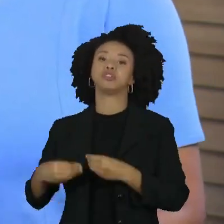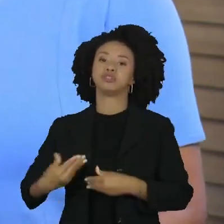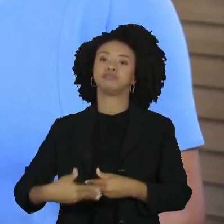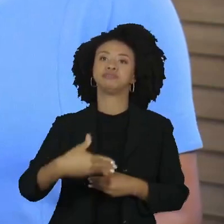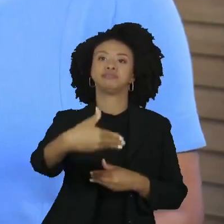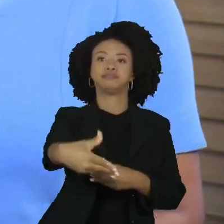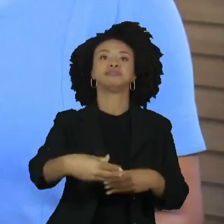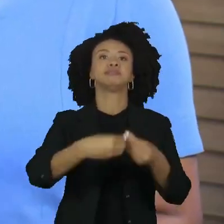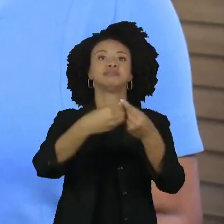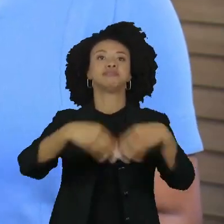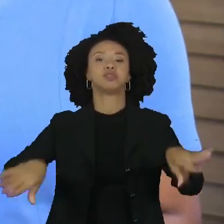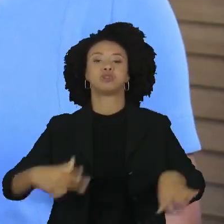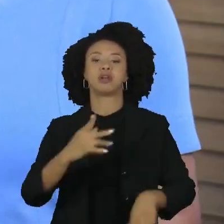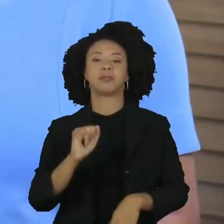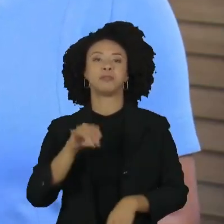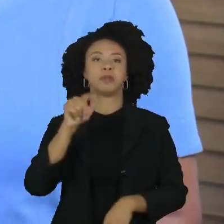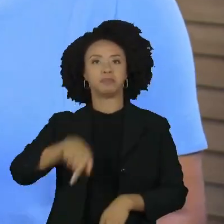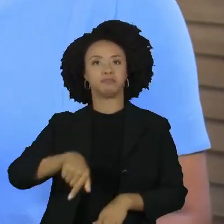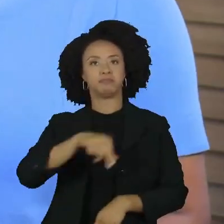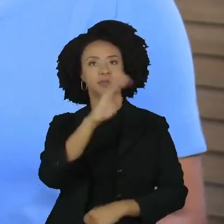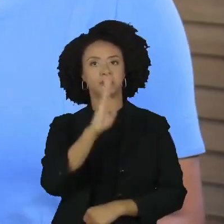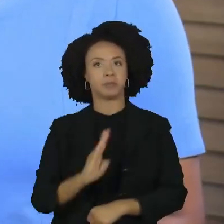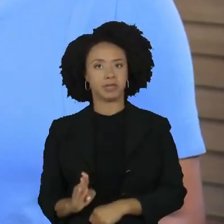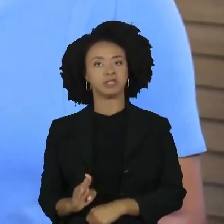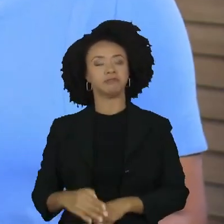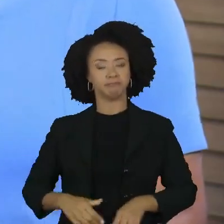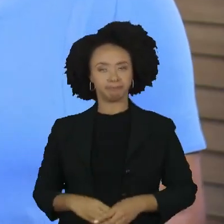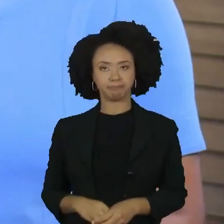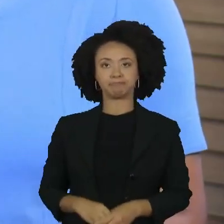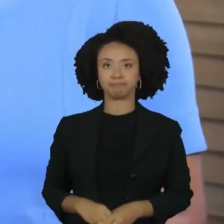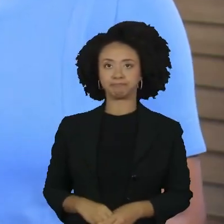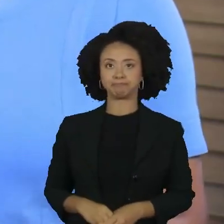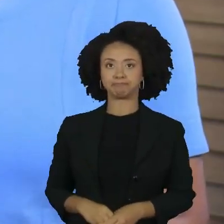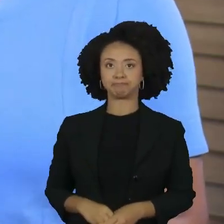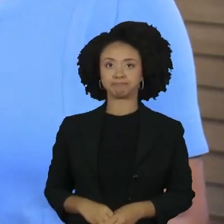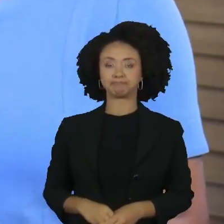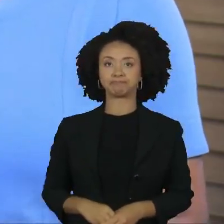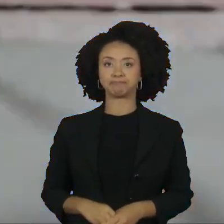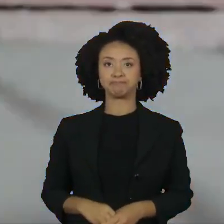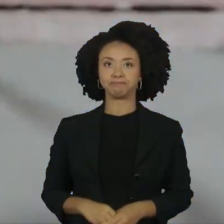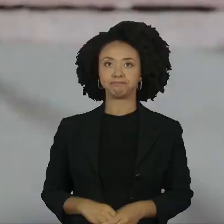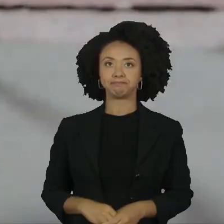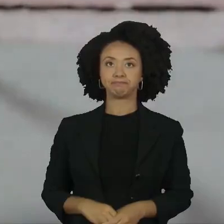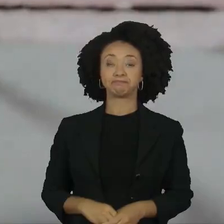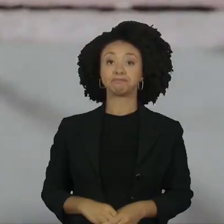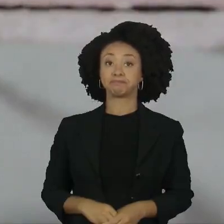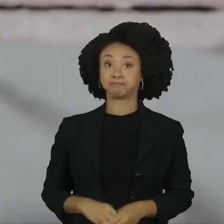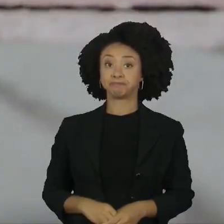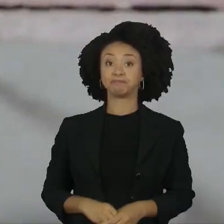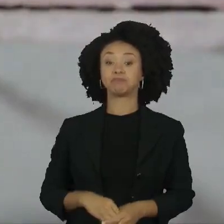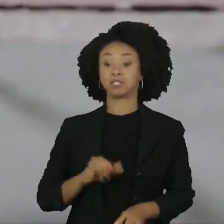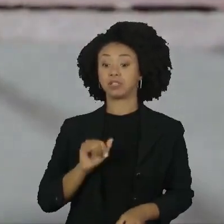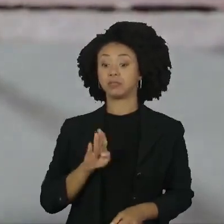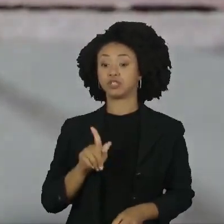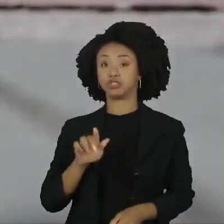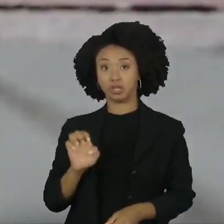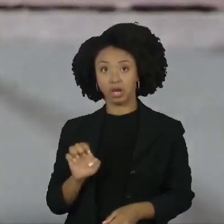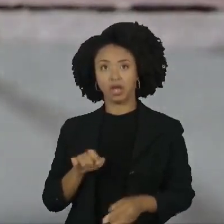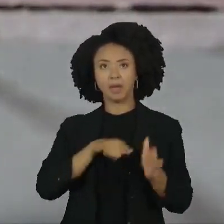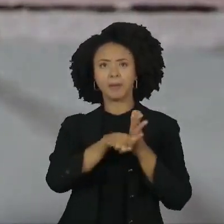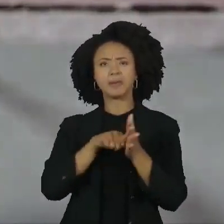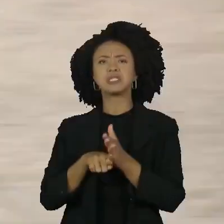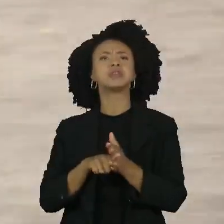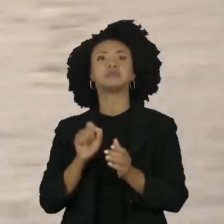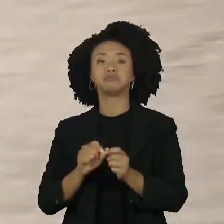no potencial de crescimento do PIB do país pelos próximos 30 anos. Segundo o IBGE, o Brasil tem quase